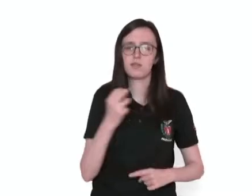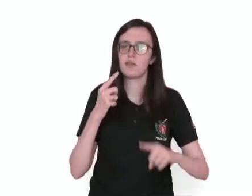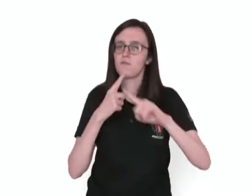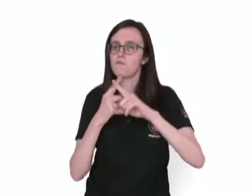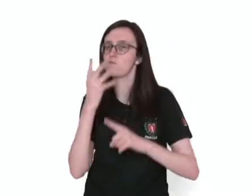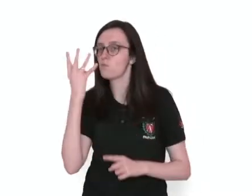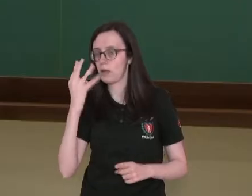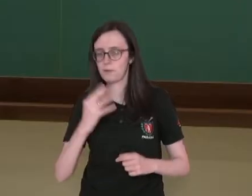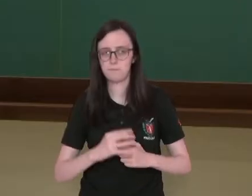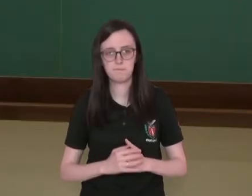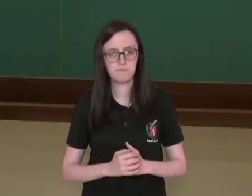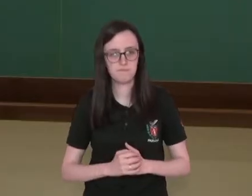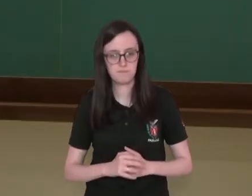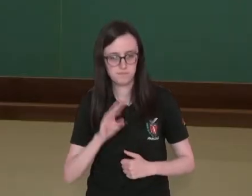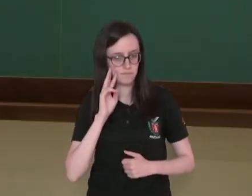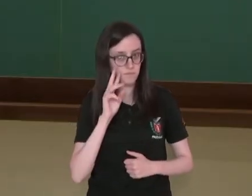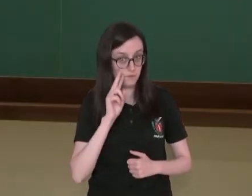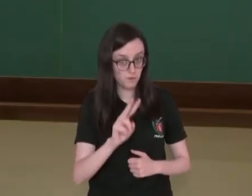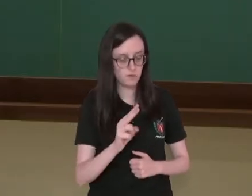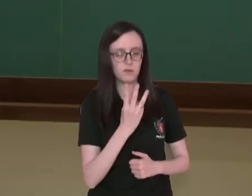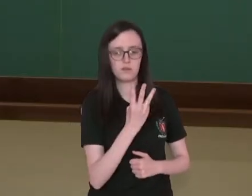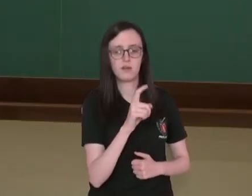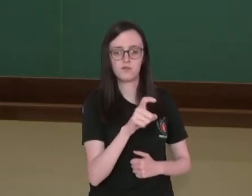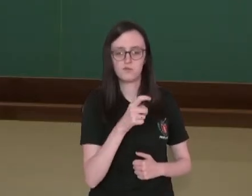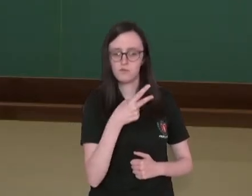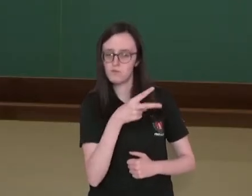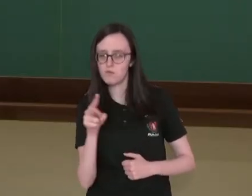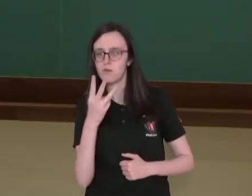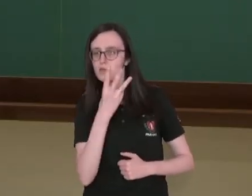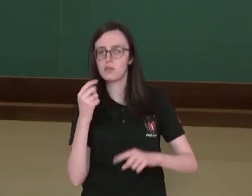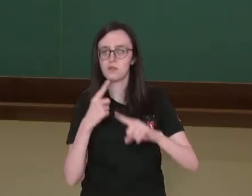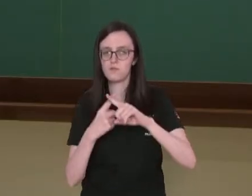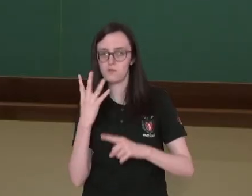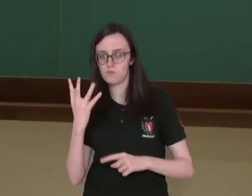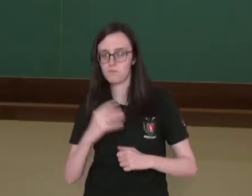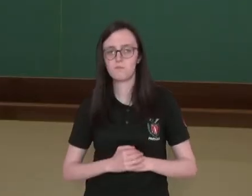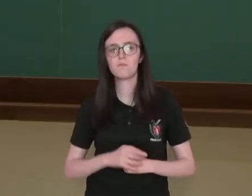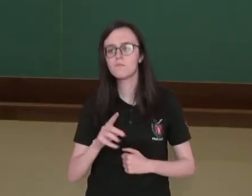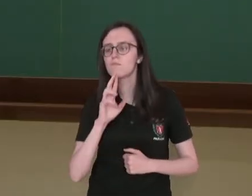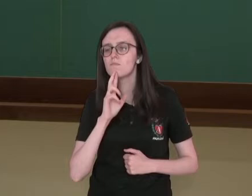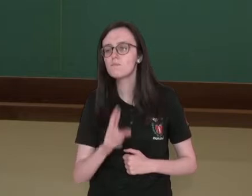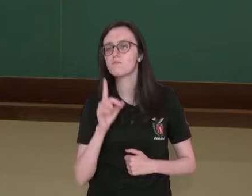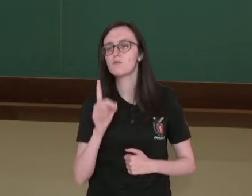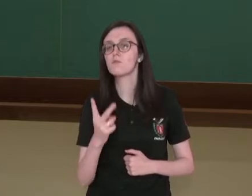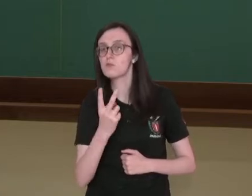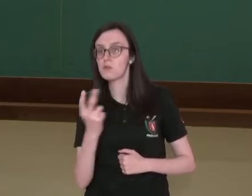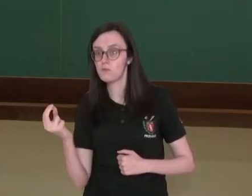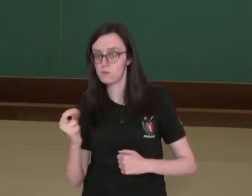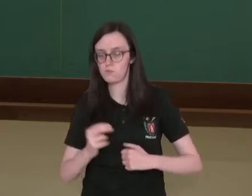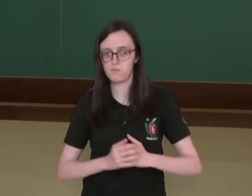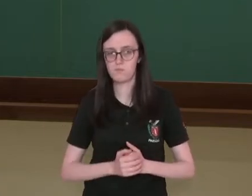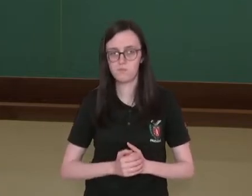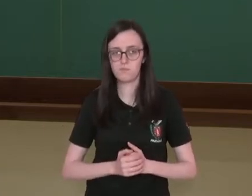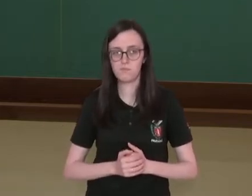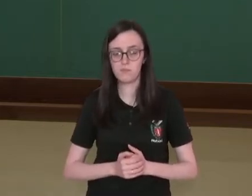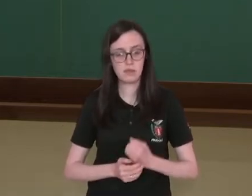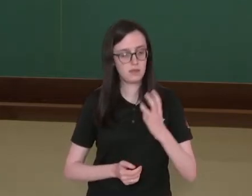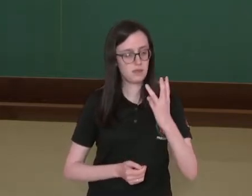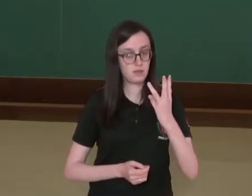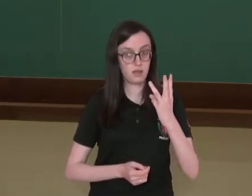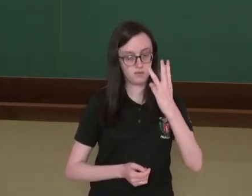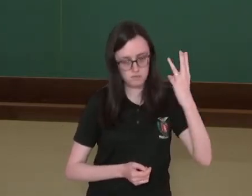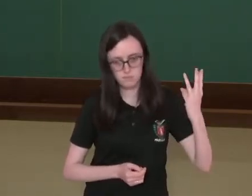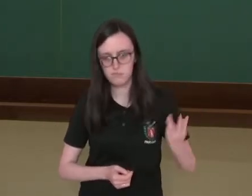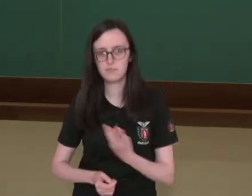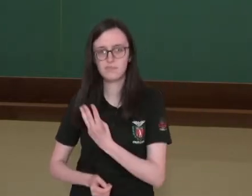vezes 4. Então está aqui, 3x é igual a 300 vezes 4. 300 vezes 4, 1.200. O 3 está